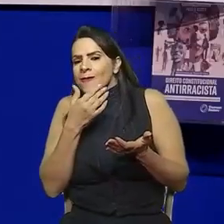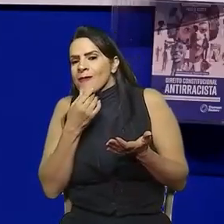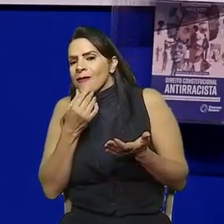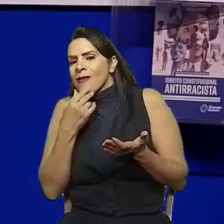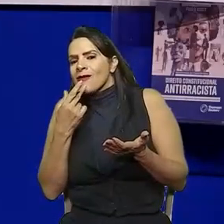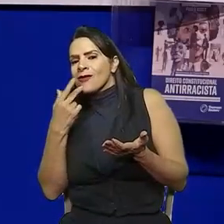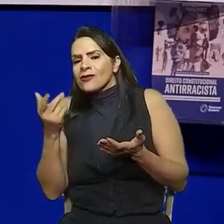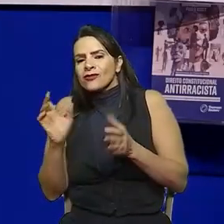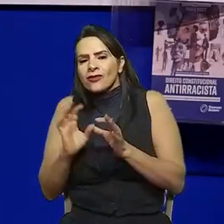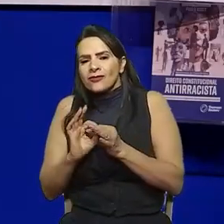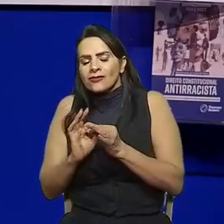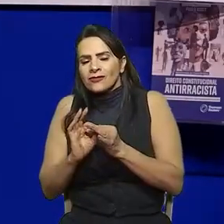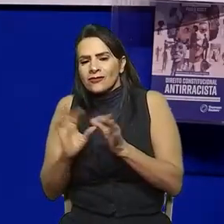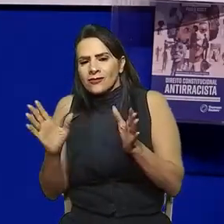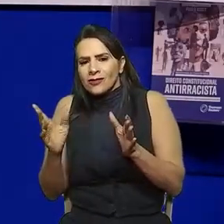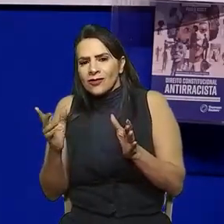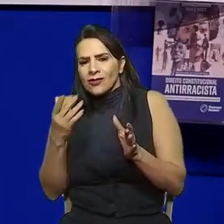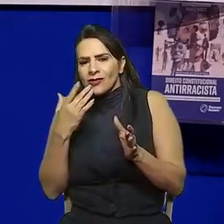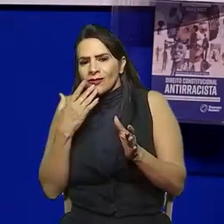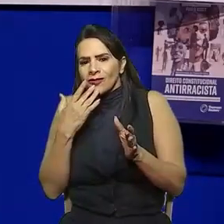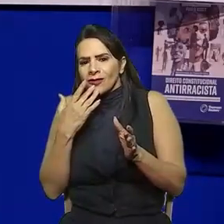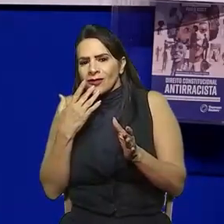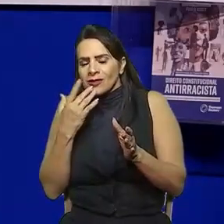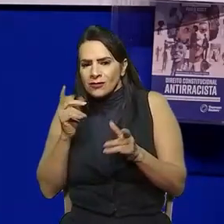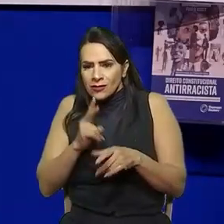como se ele pudesse me impedir,